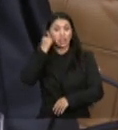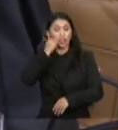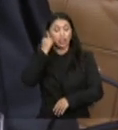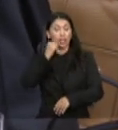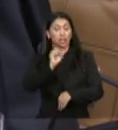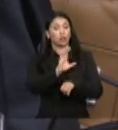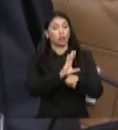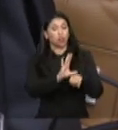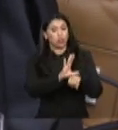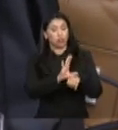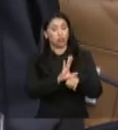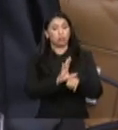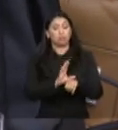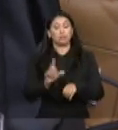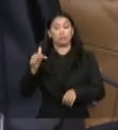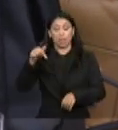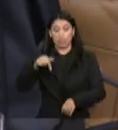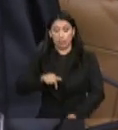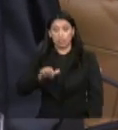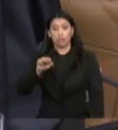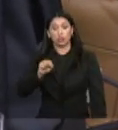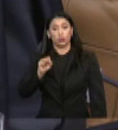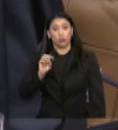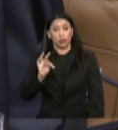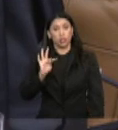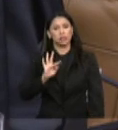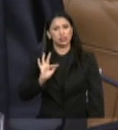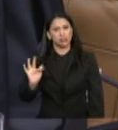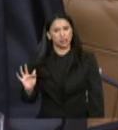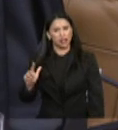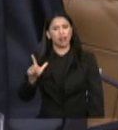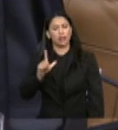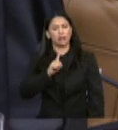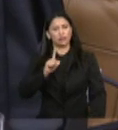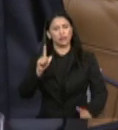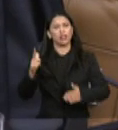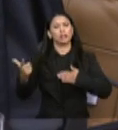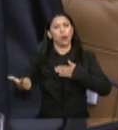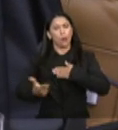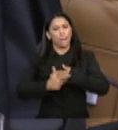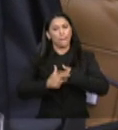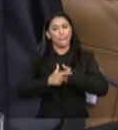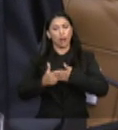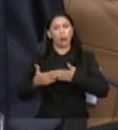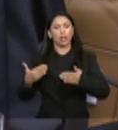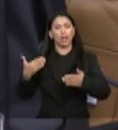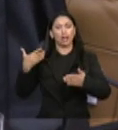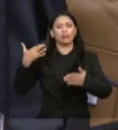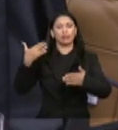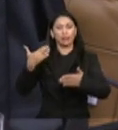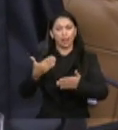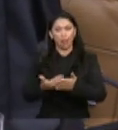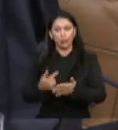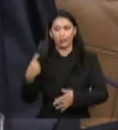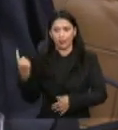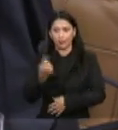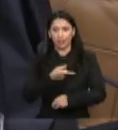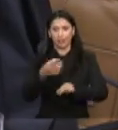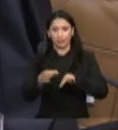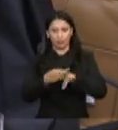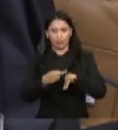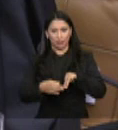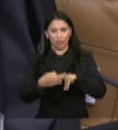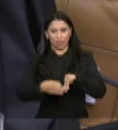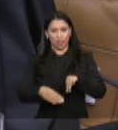que ao Supremo Tribunal Federal você atribuída a incomência que até hoje exercemos por isso